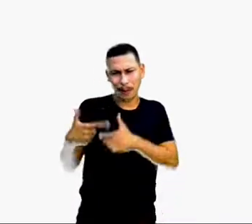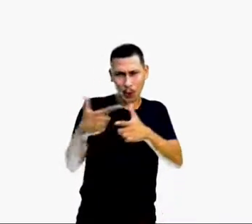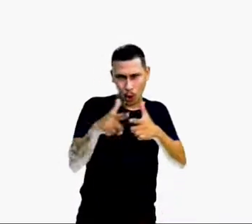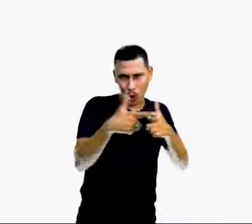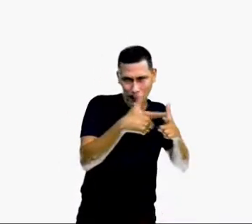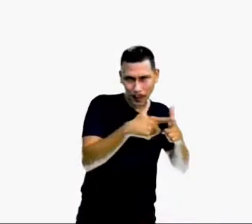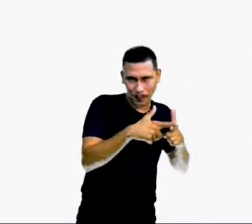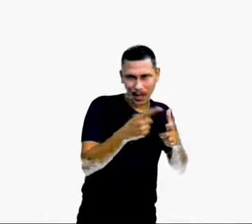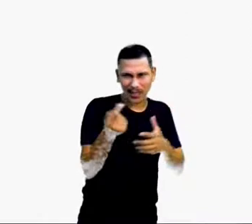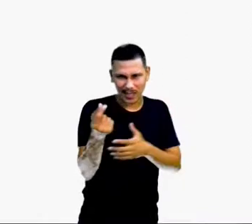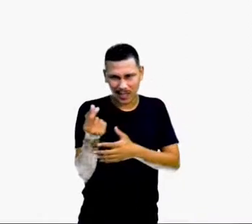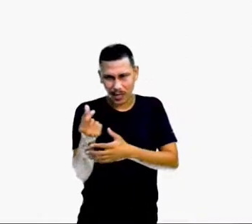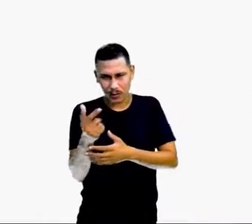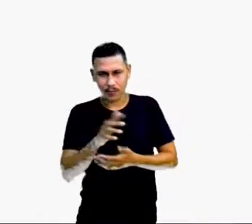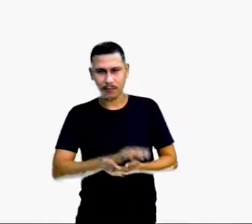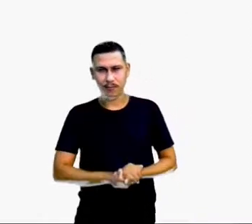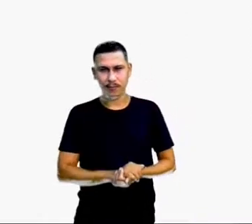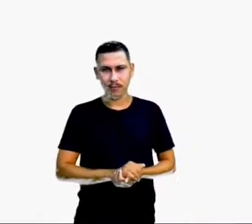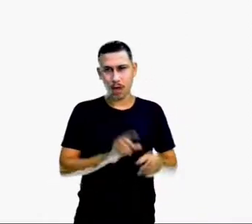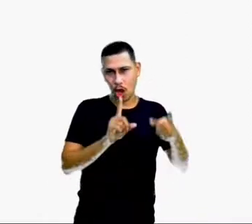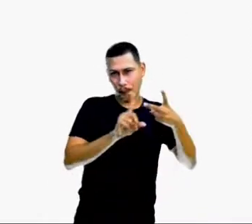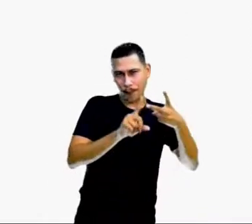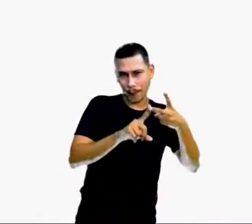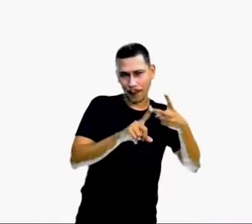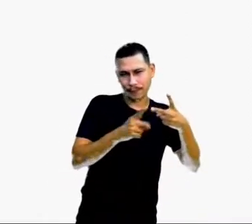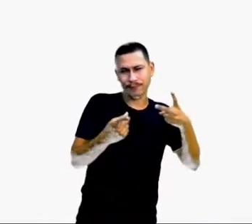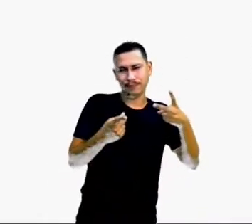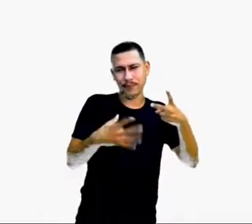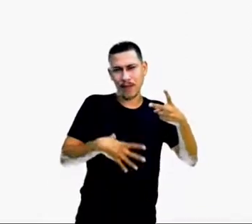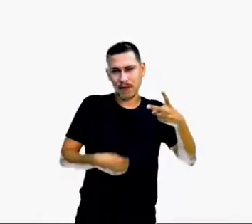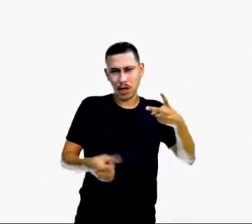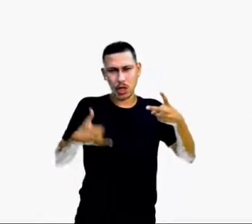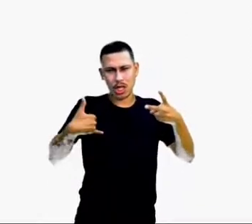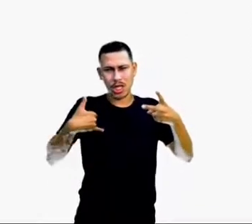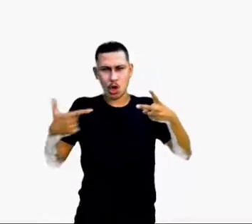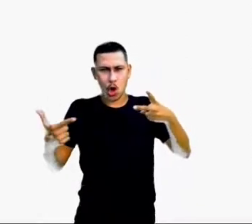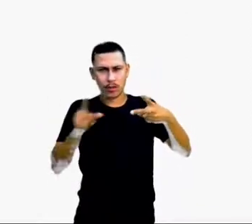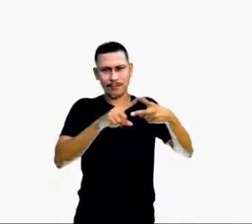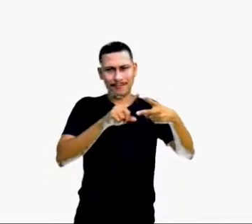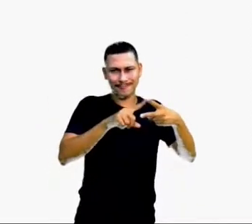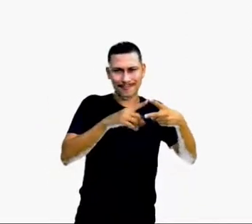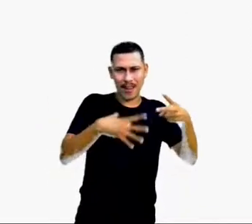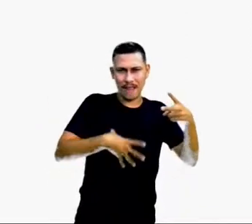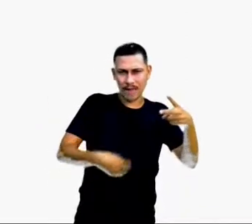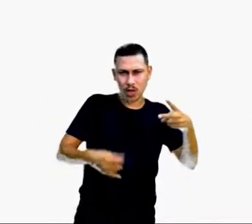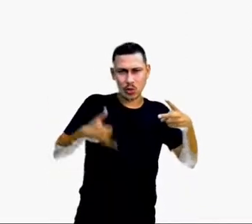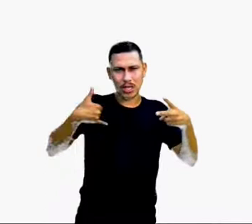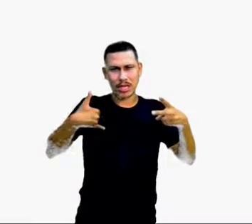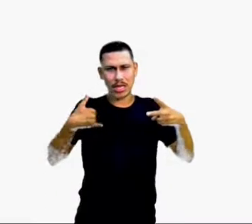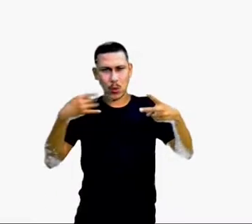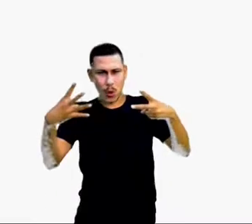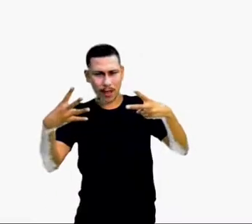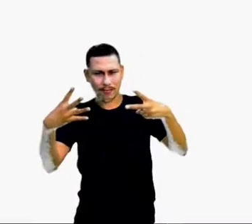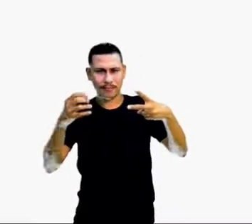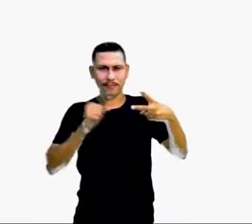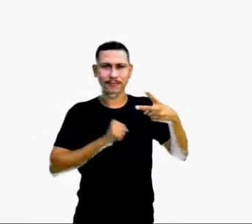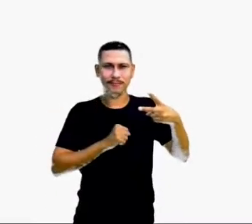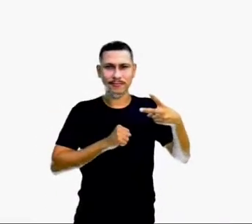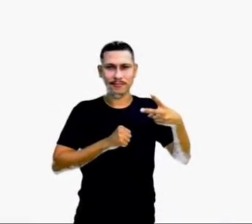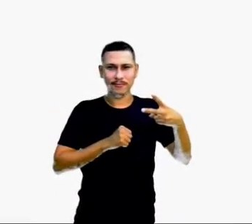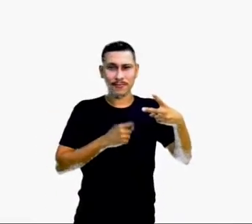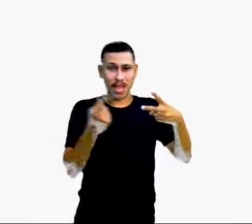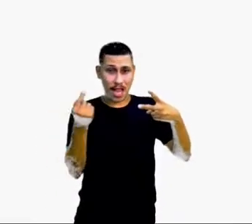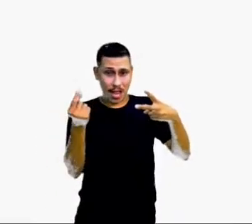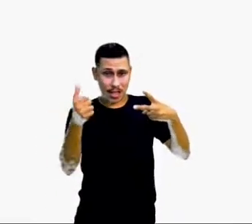herança? Vamos lá. Arthur tem 2 anos e Bruno tem 4 anos. A herança é